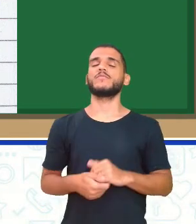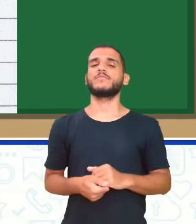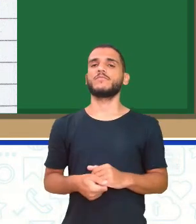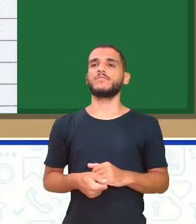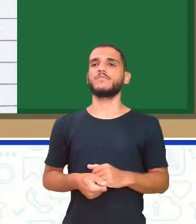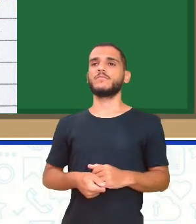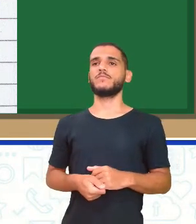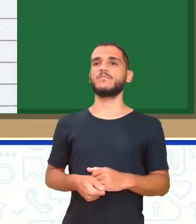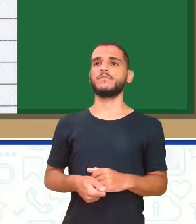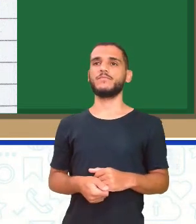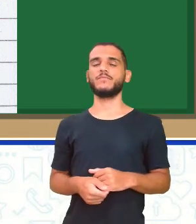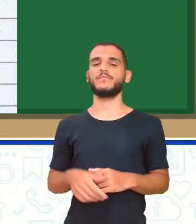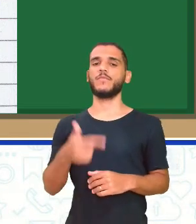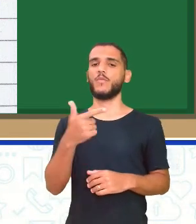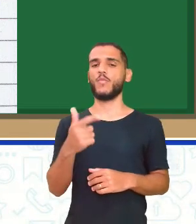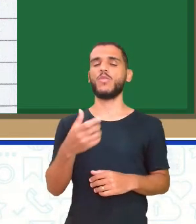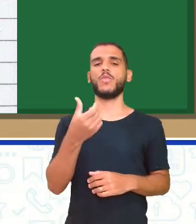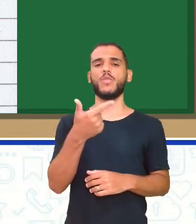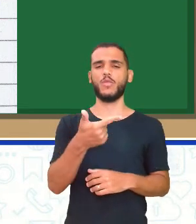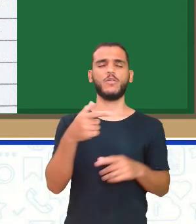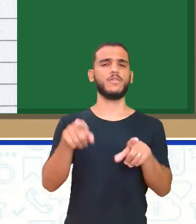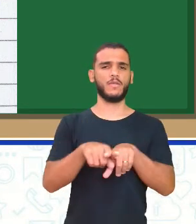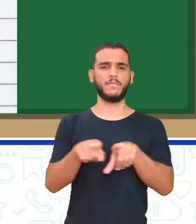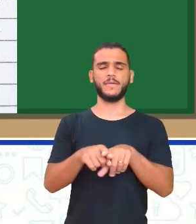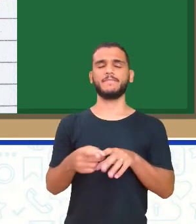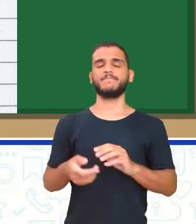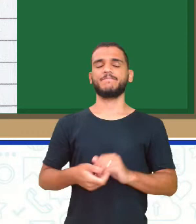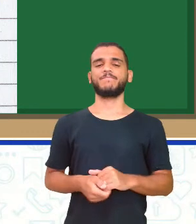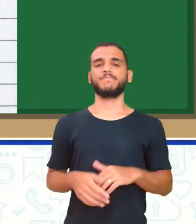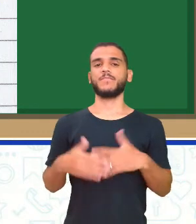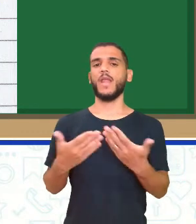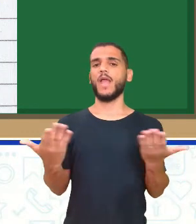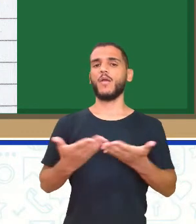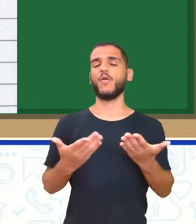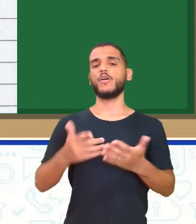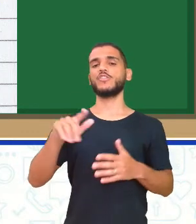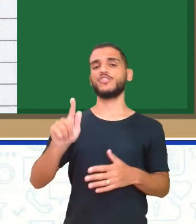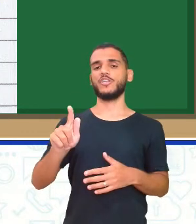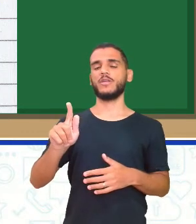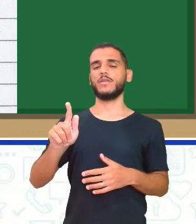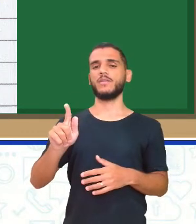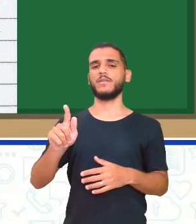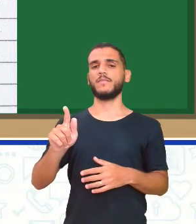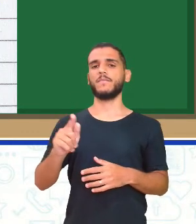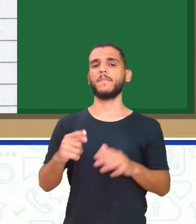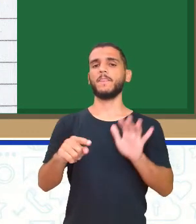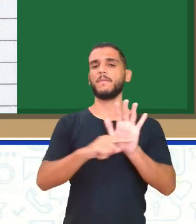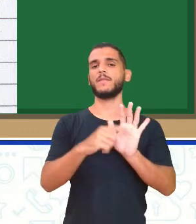2 também. E quem é meu G? Meu G vai ser menos 1,